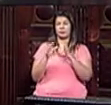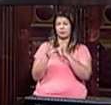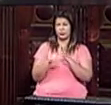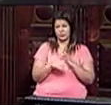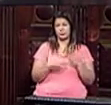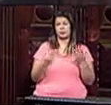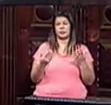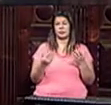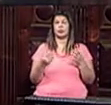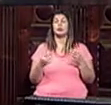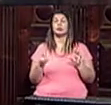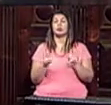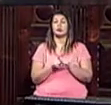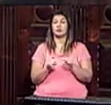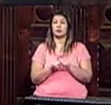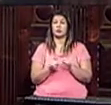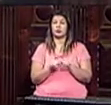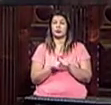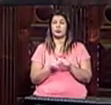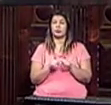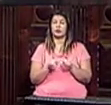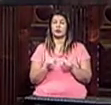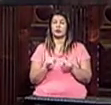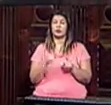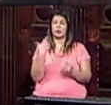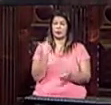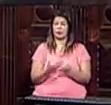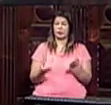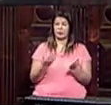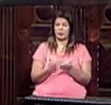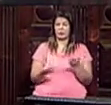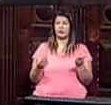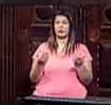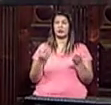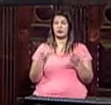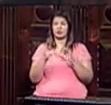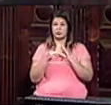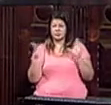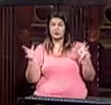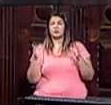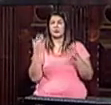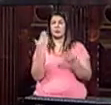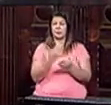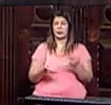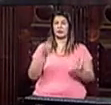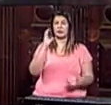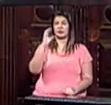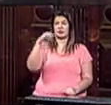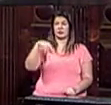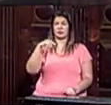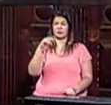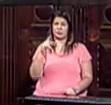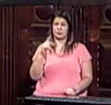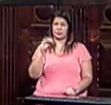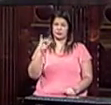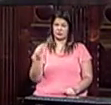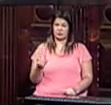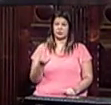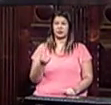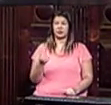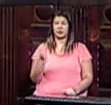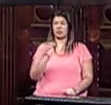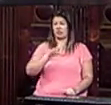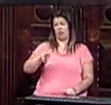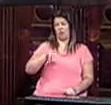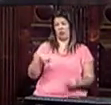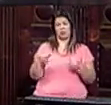a questão também da perda do alvará, a perda do CNPJ, e linkar a questão do roubo